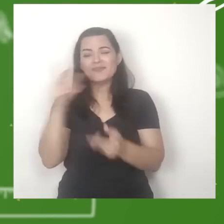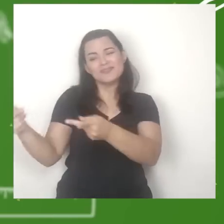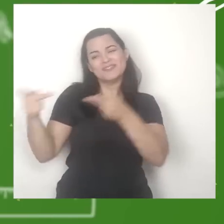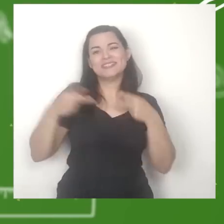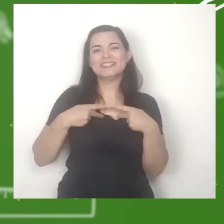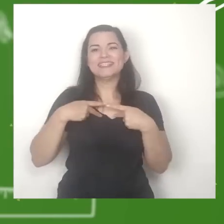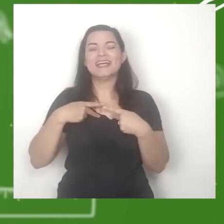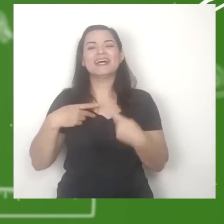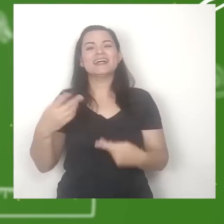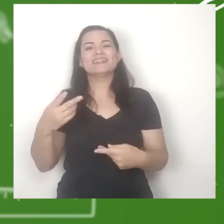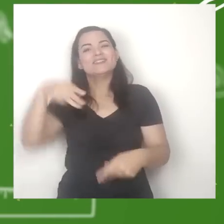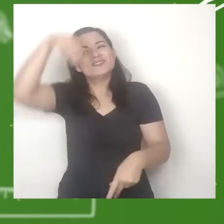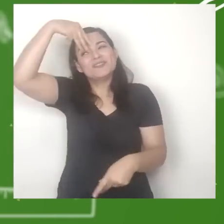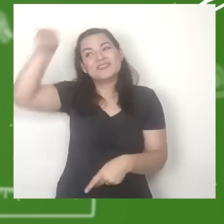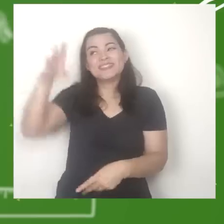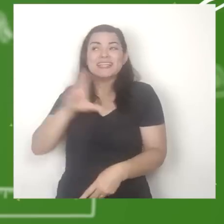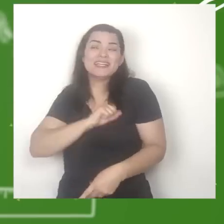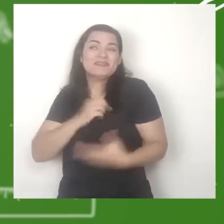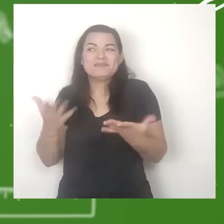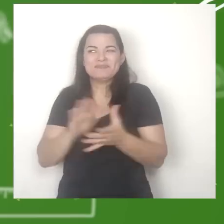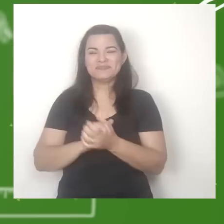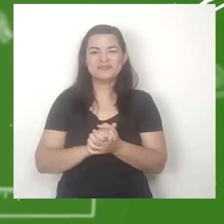sua sobrinha do coração.